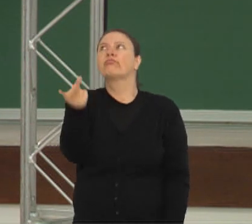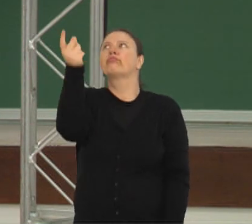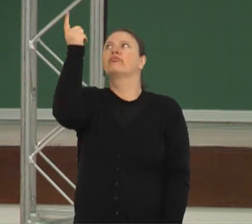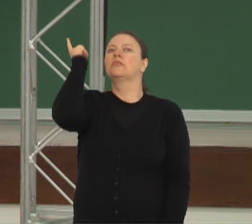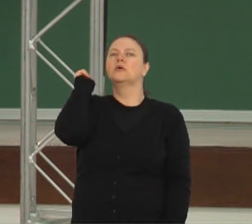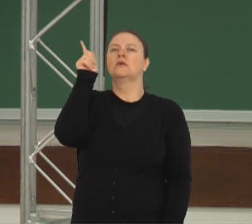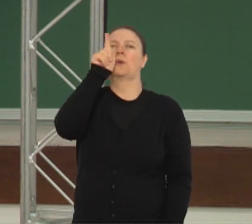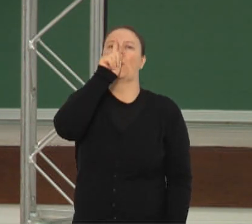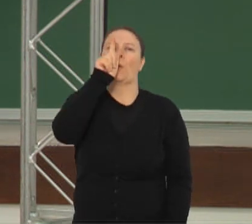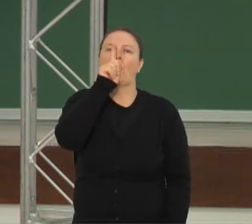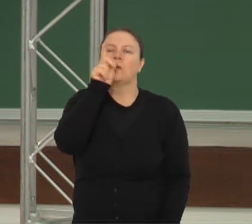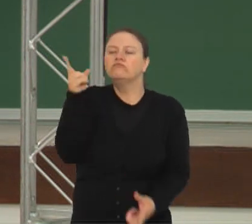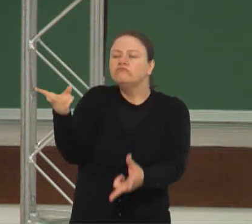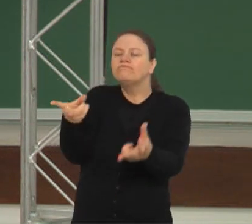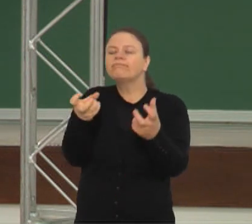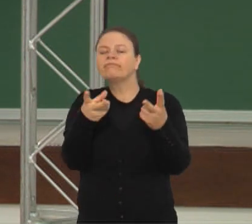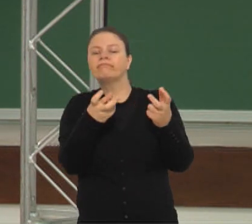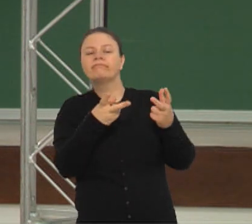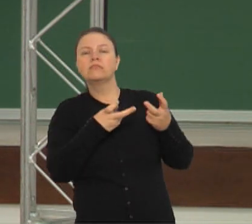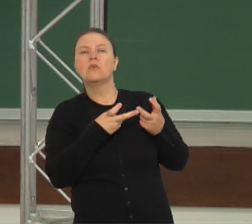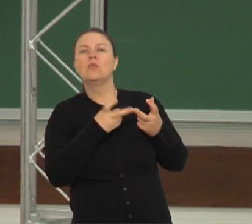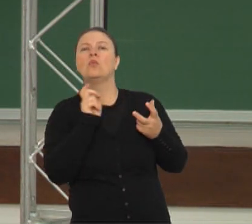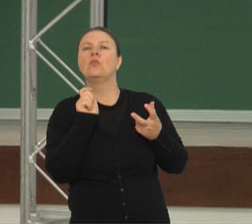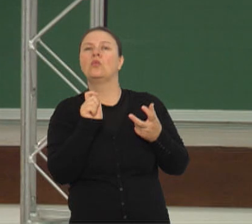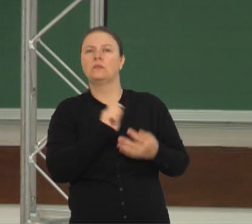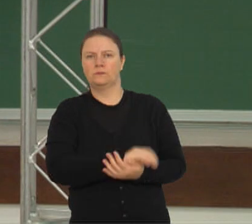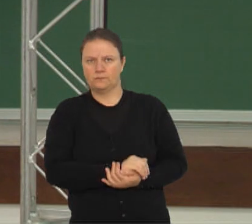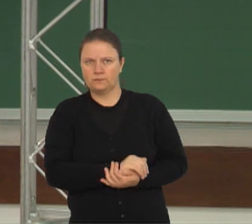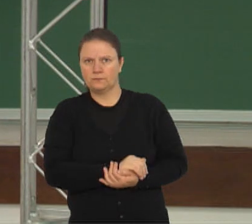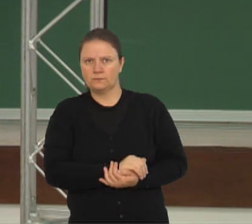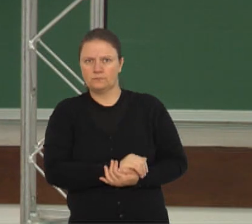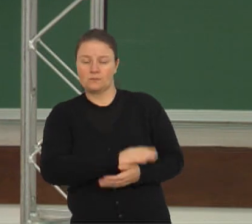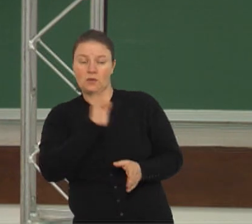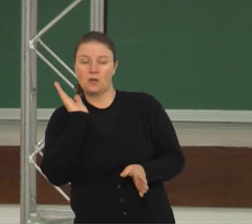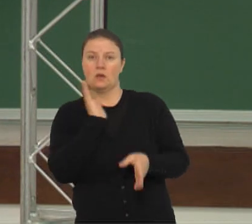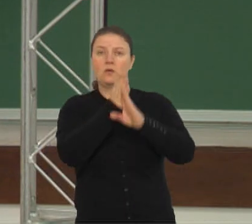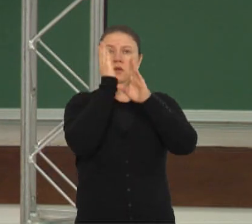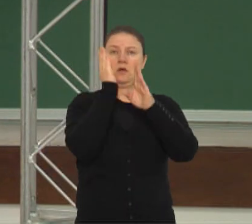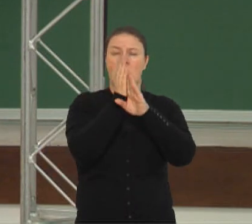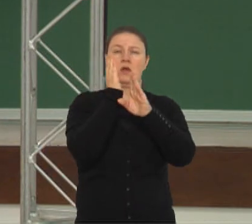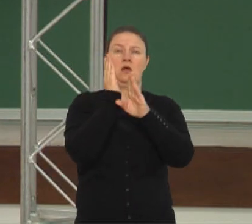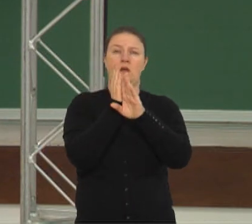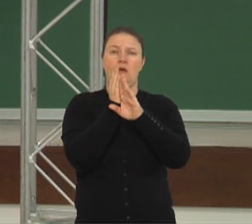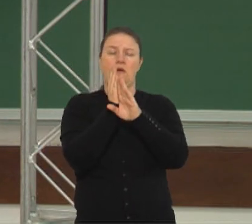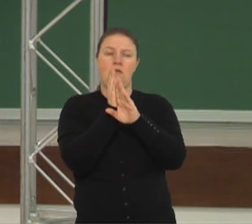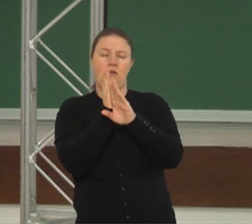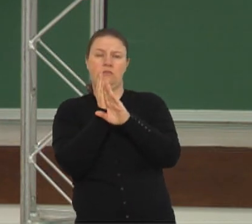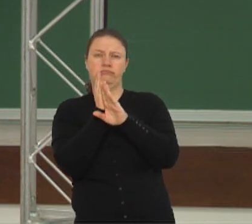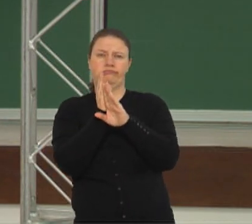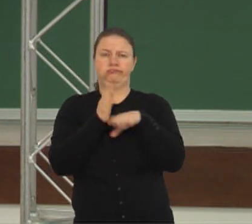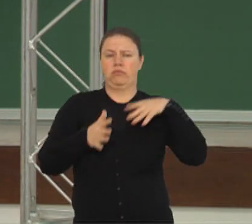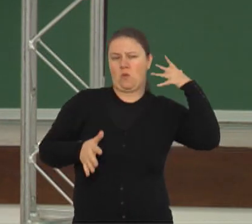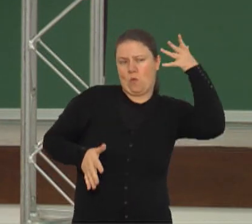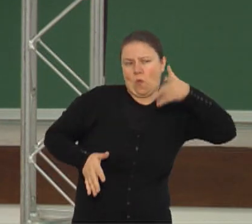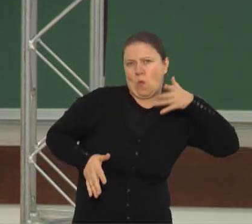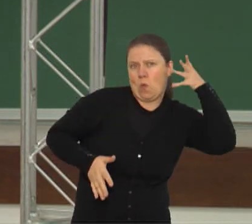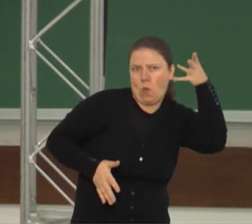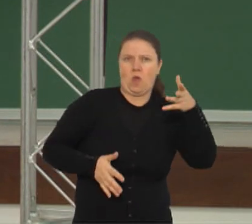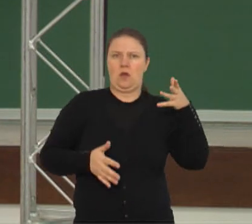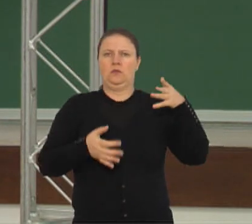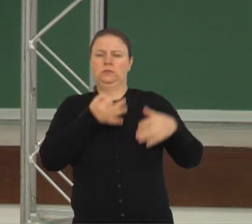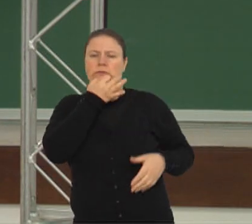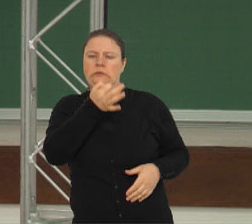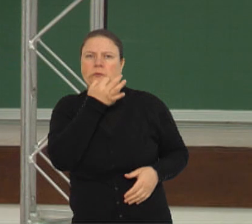percebia que através da palavra, através do argumento, pessoas muito